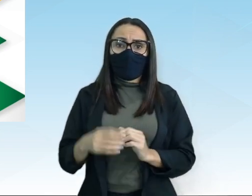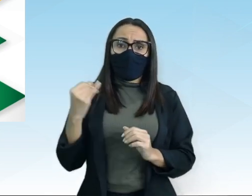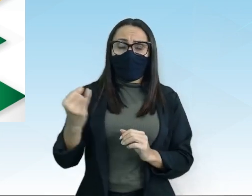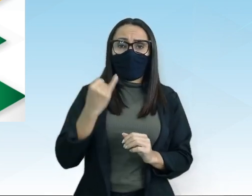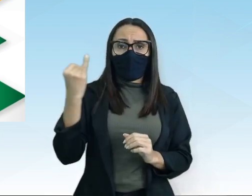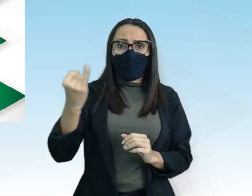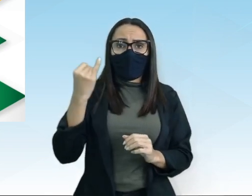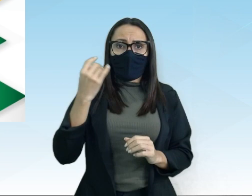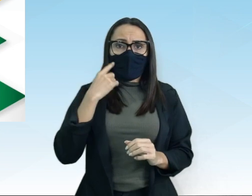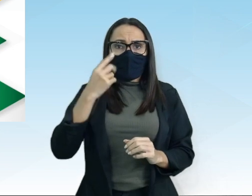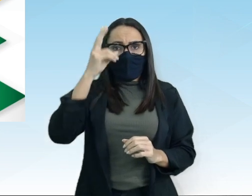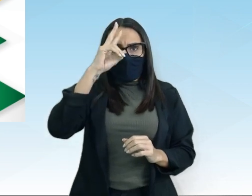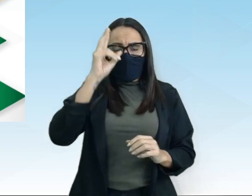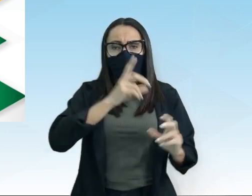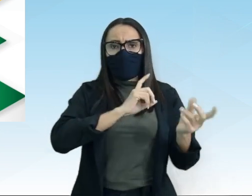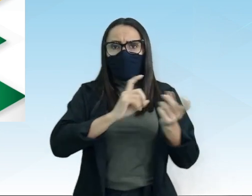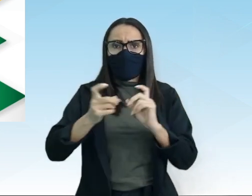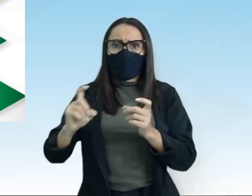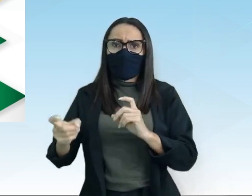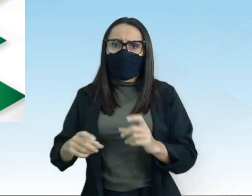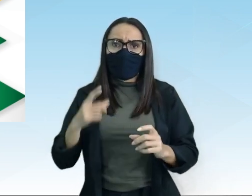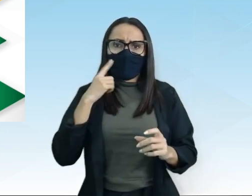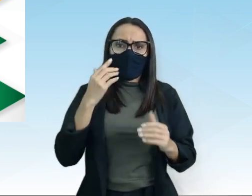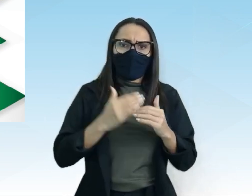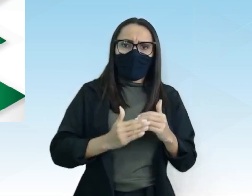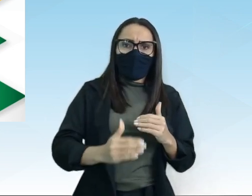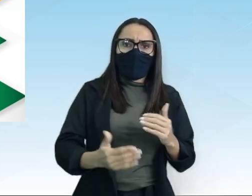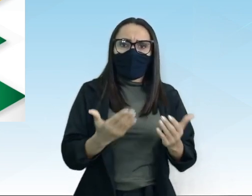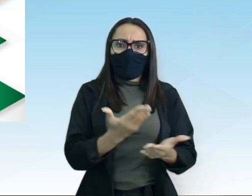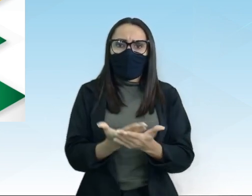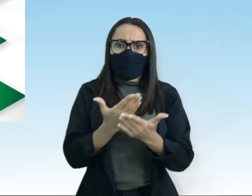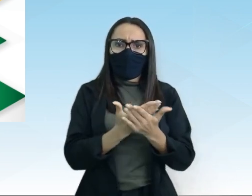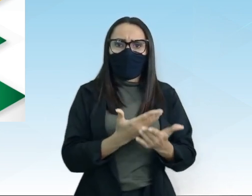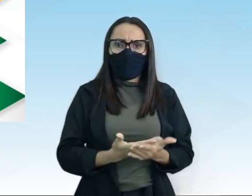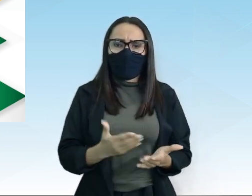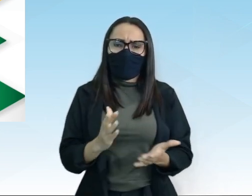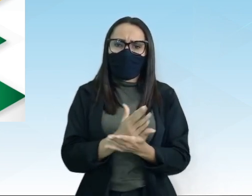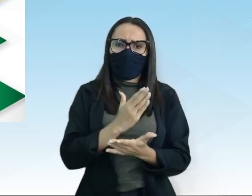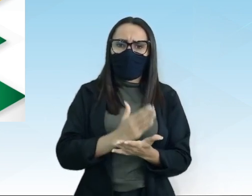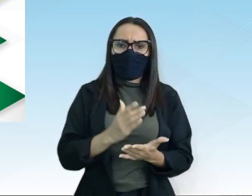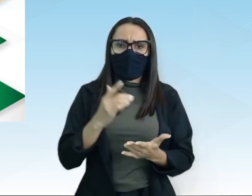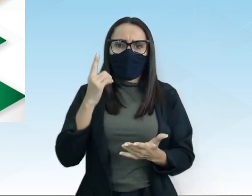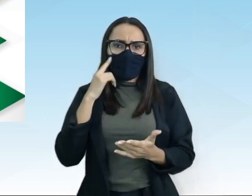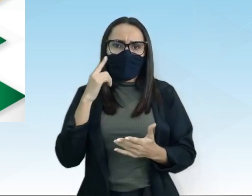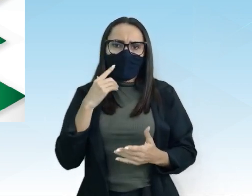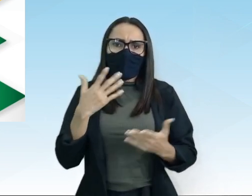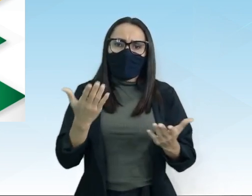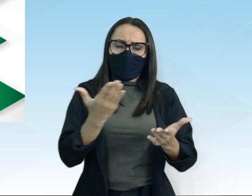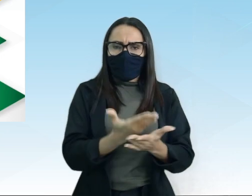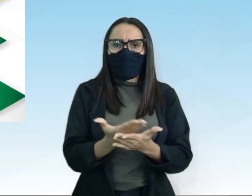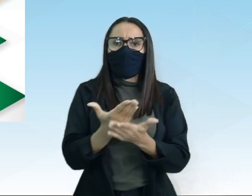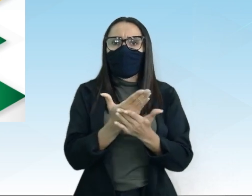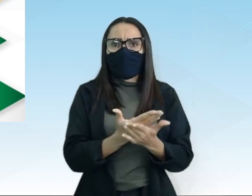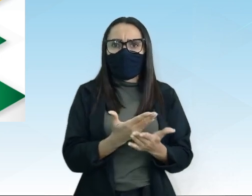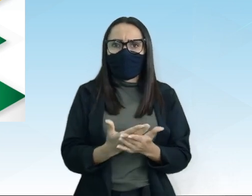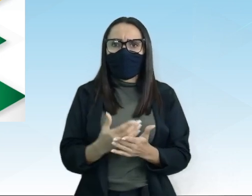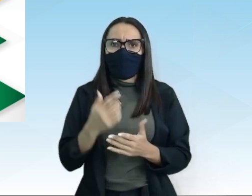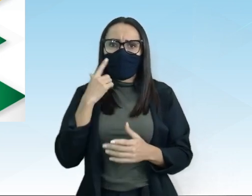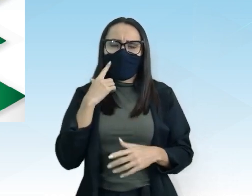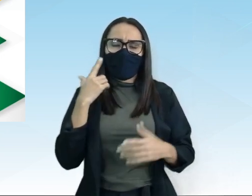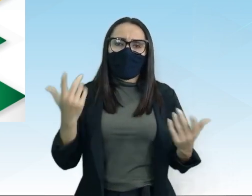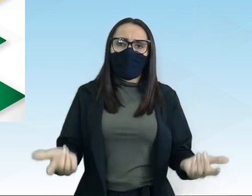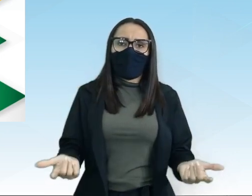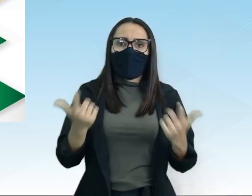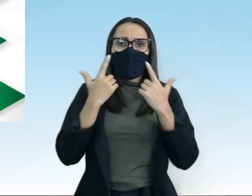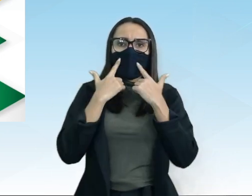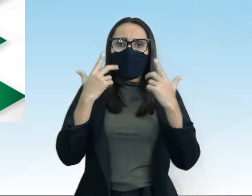importante lembrar aquela discussão que nós fizemos no início da nossa aula, que muitas vezes a gente estuda só a língua